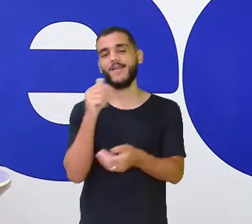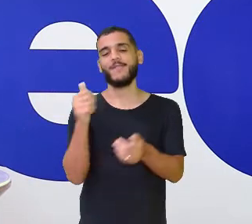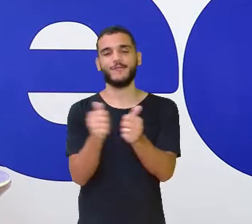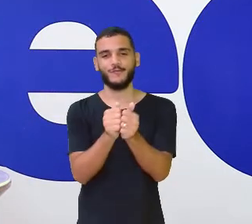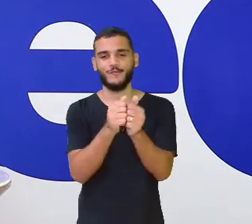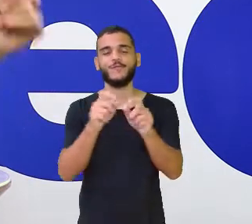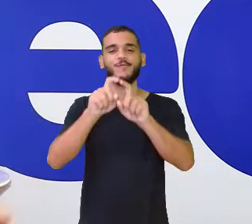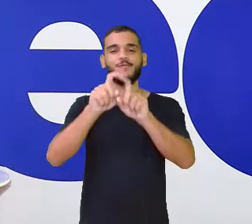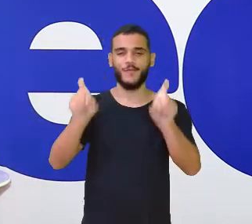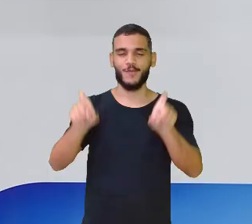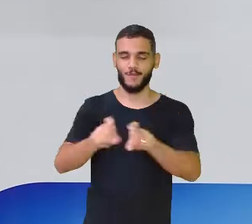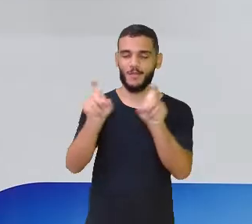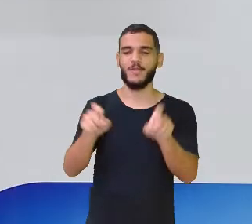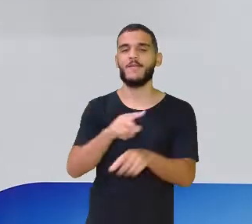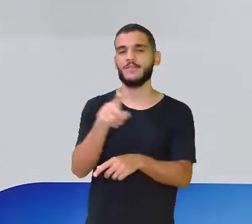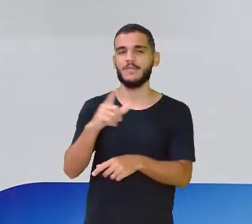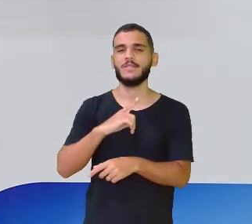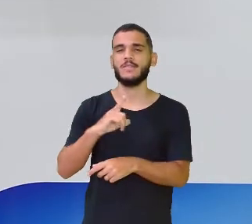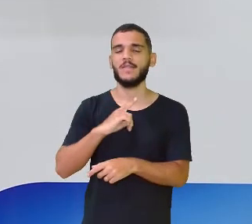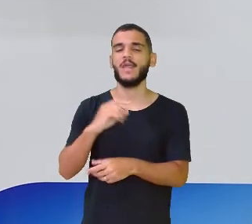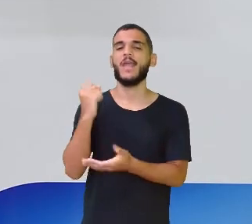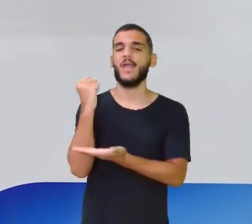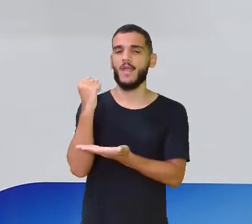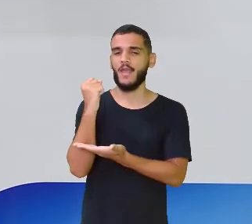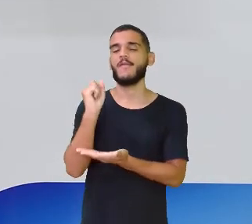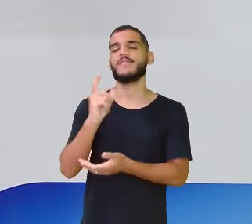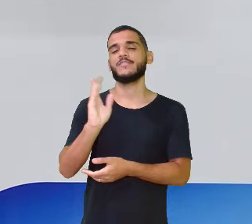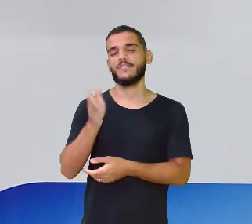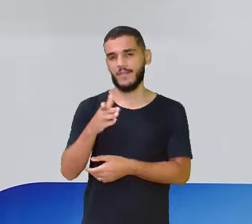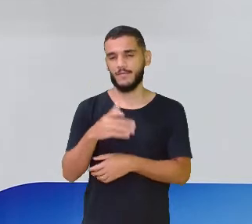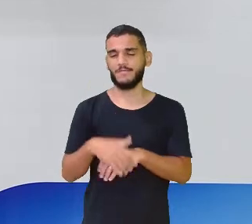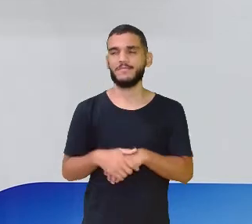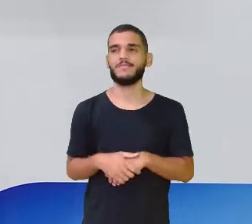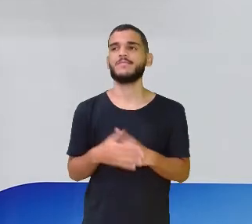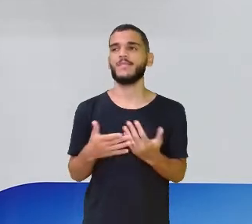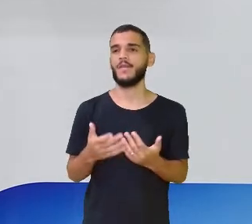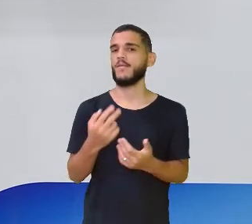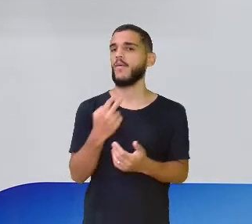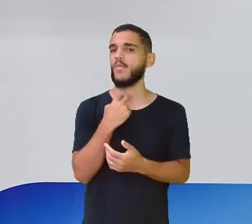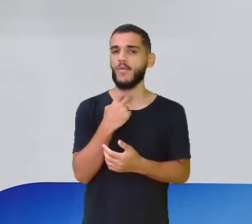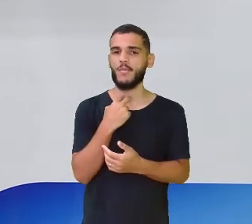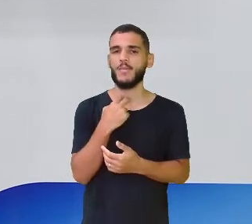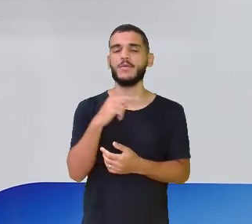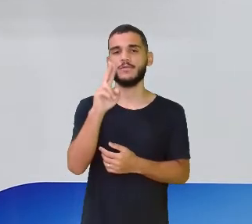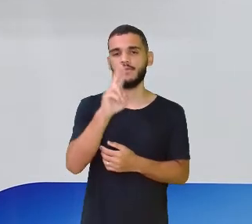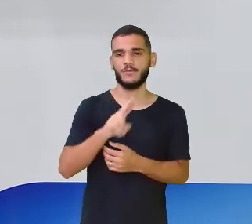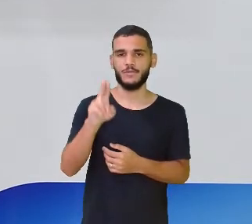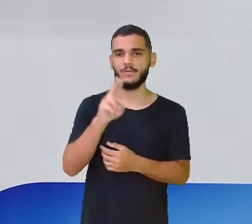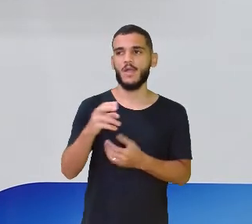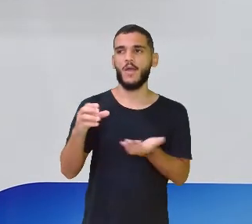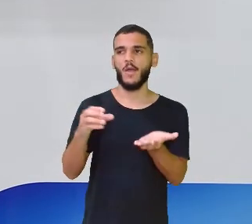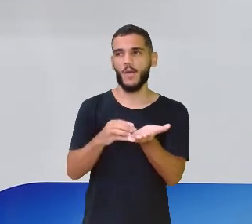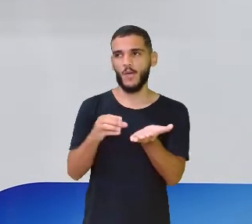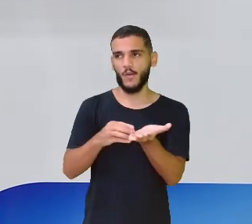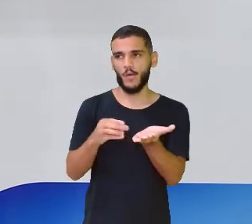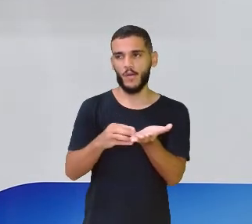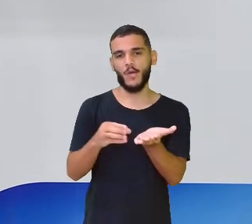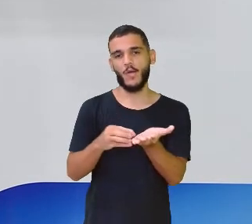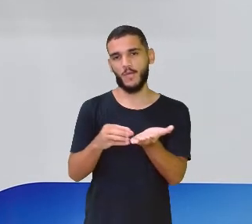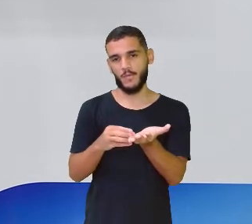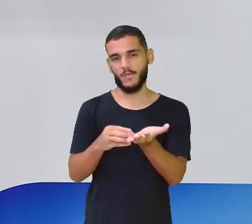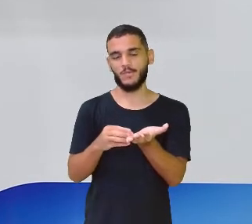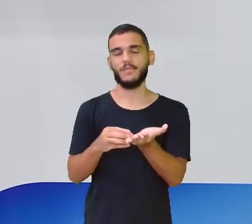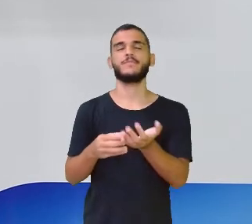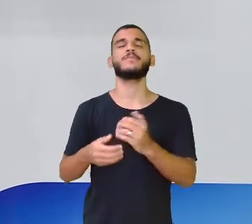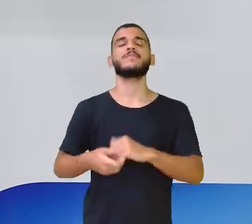do computador. E vocês, têm a garrafinha de água de vocês? Nada de usar copo descartável, tá? Tô vendo ali, a produção tá apontando ali para